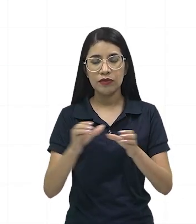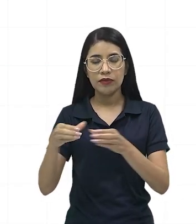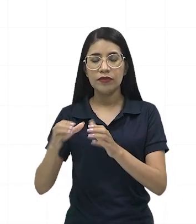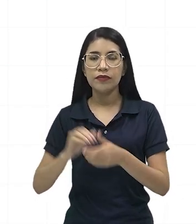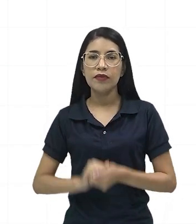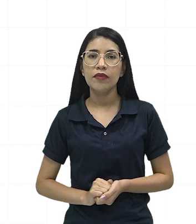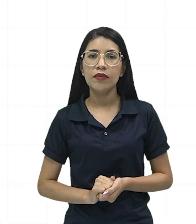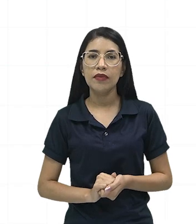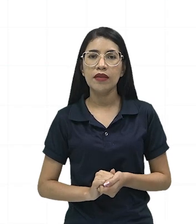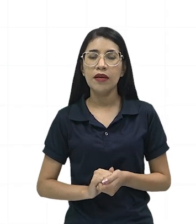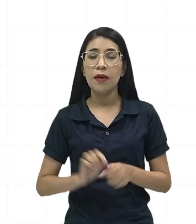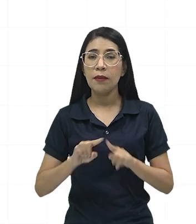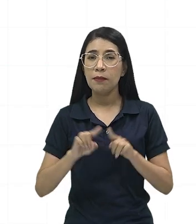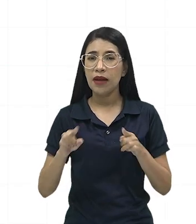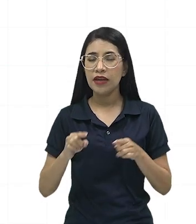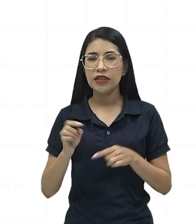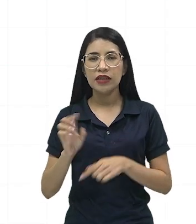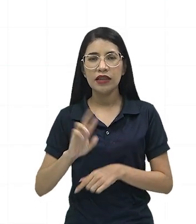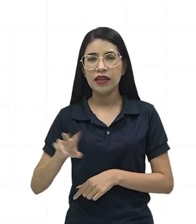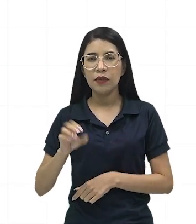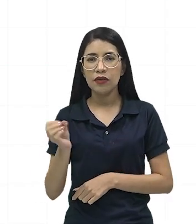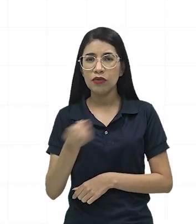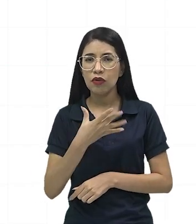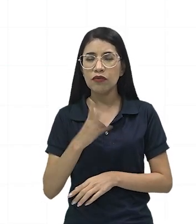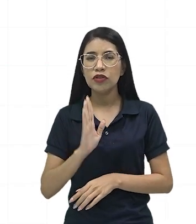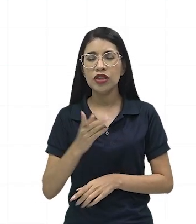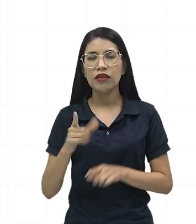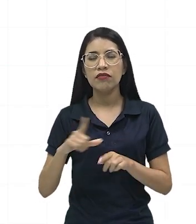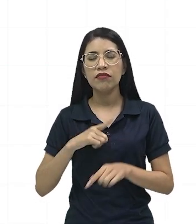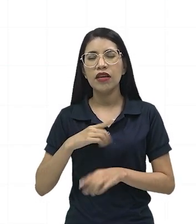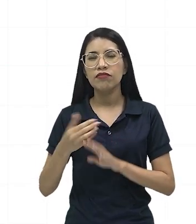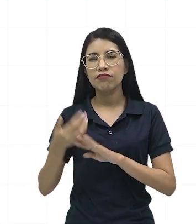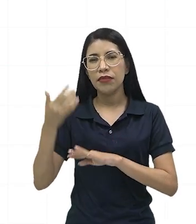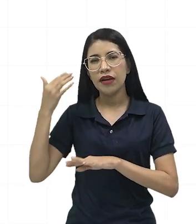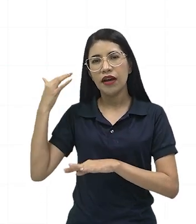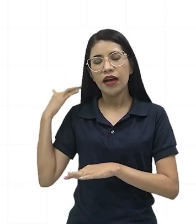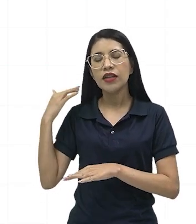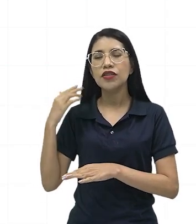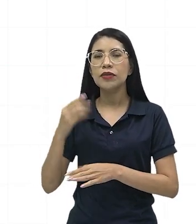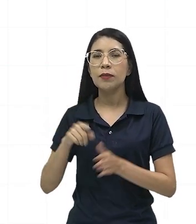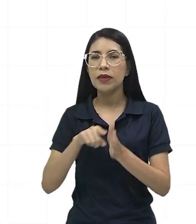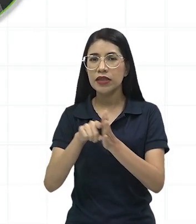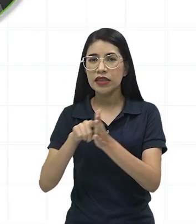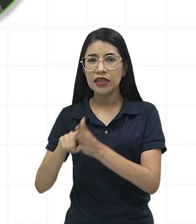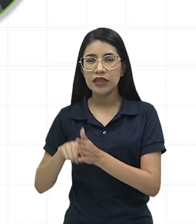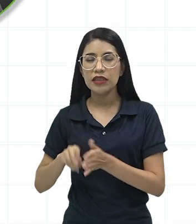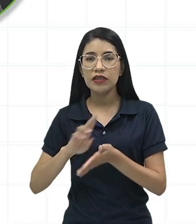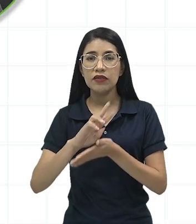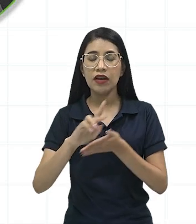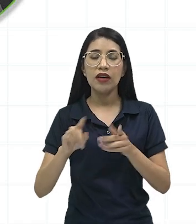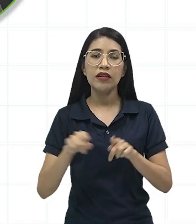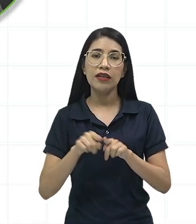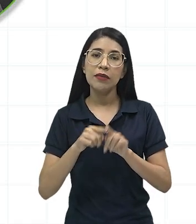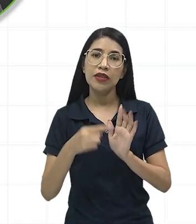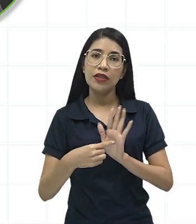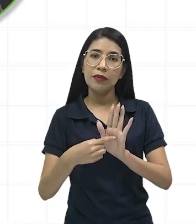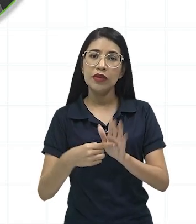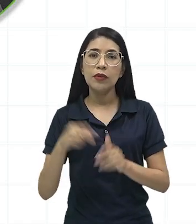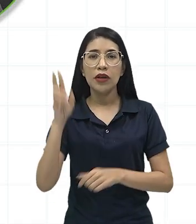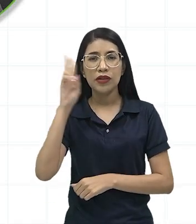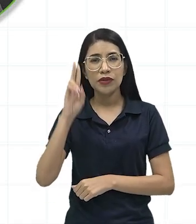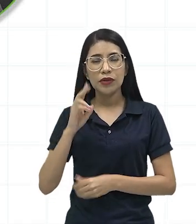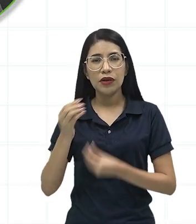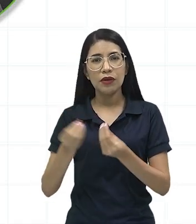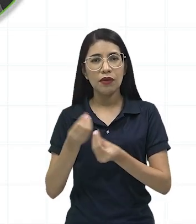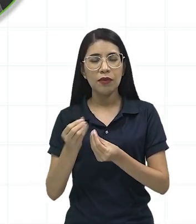Isso não é algo recente, é algo que já vem de muito tempo, né? A gente viu aí o histórico dessa